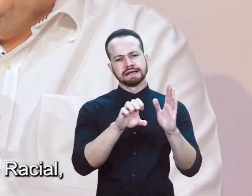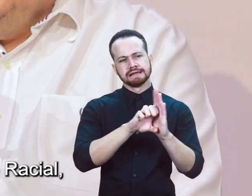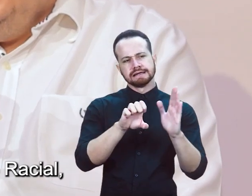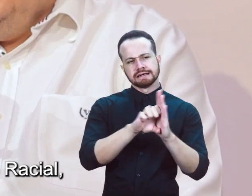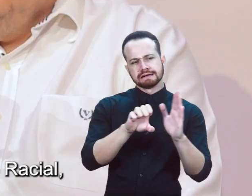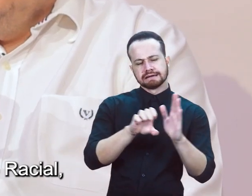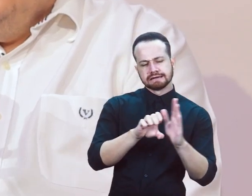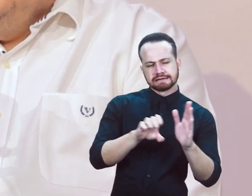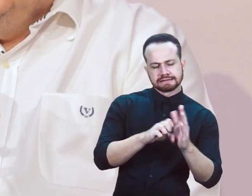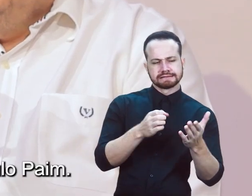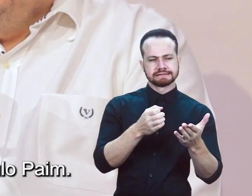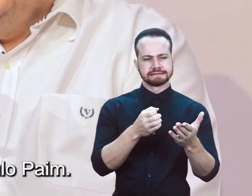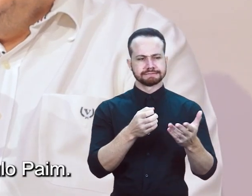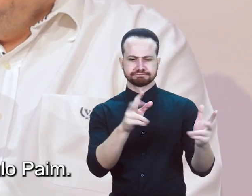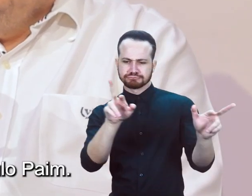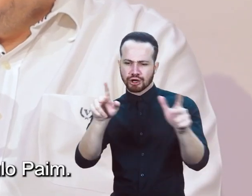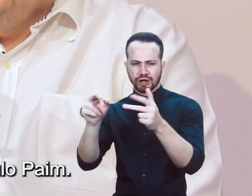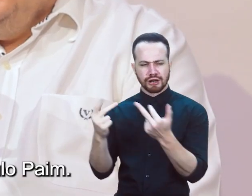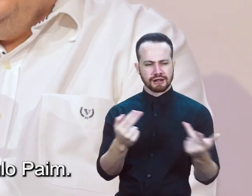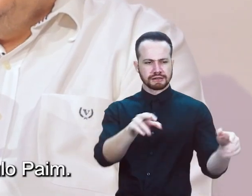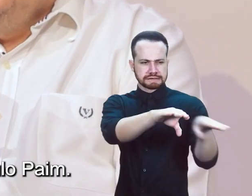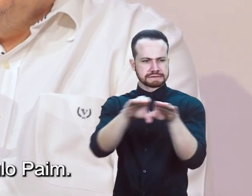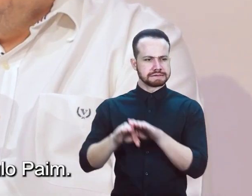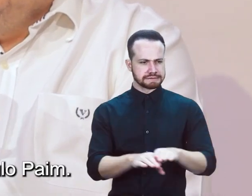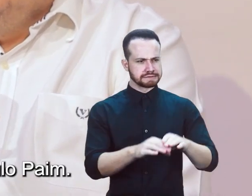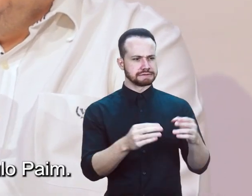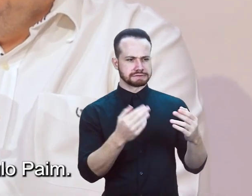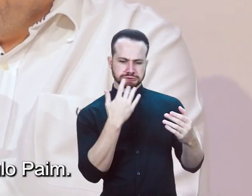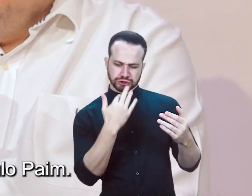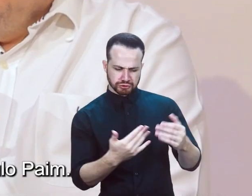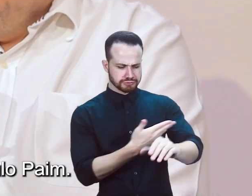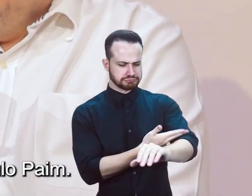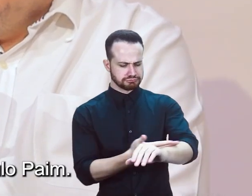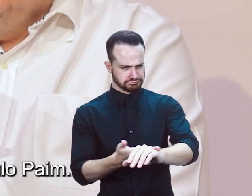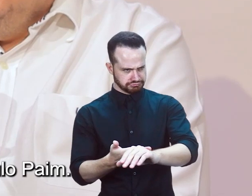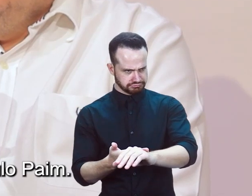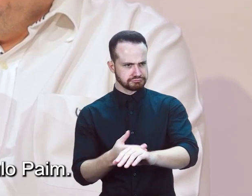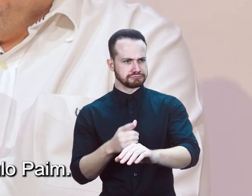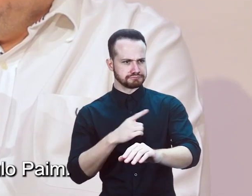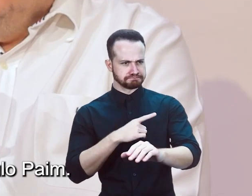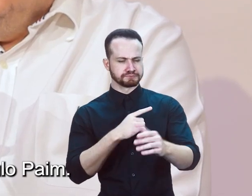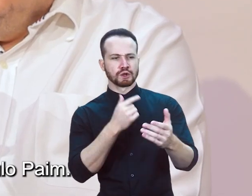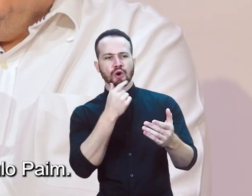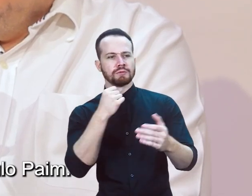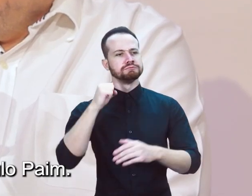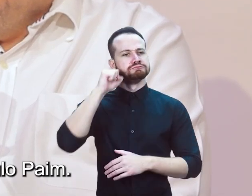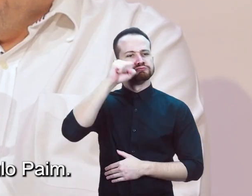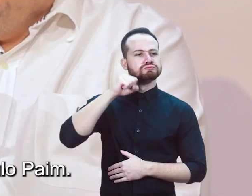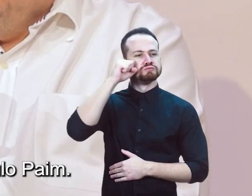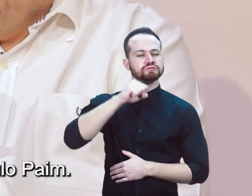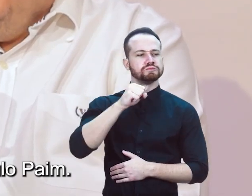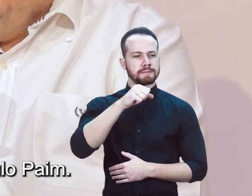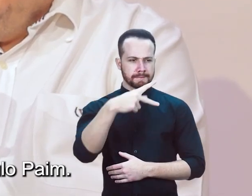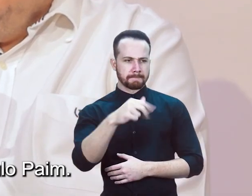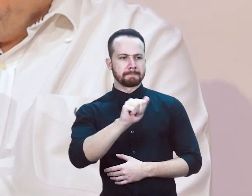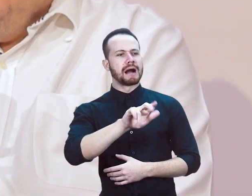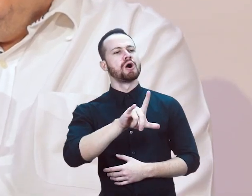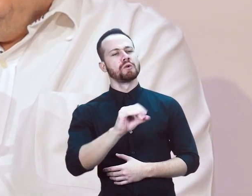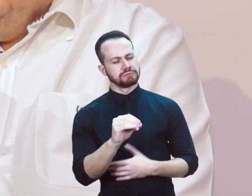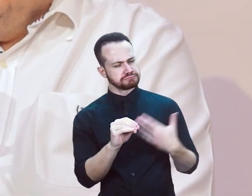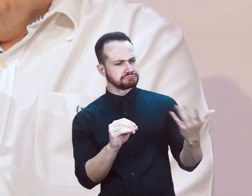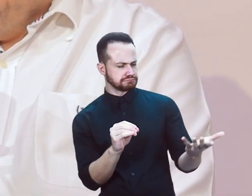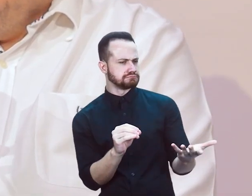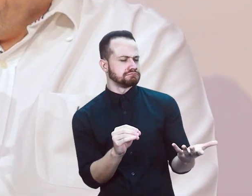Igualdade Racial, que foi ali puxado, discutido pelo senador gaúcho Paulo